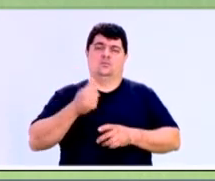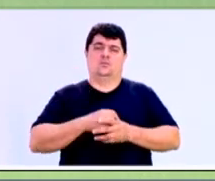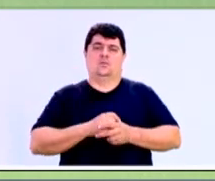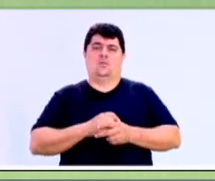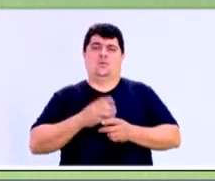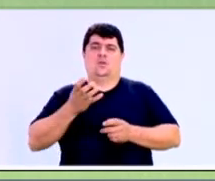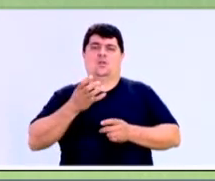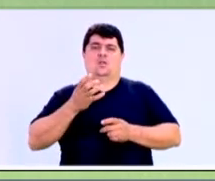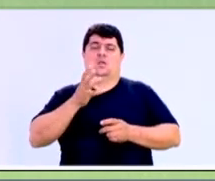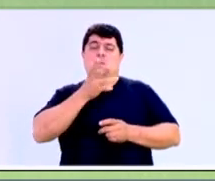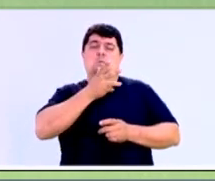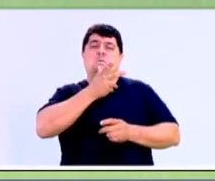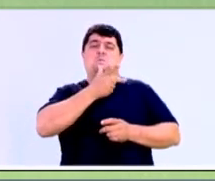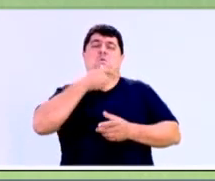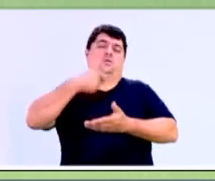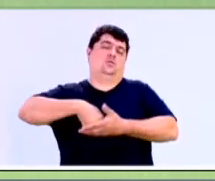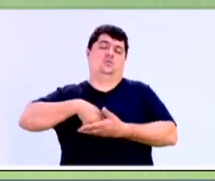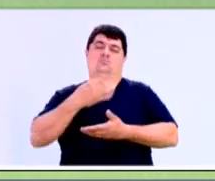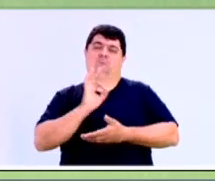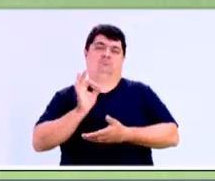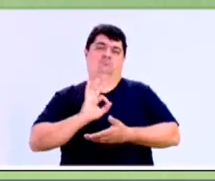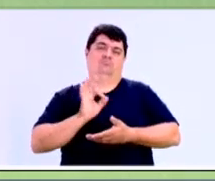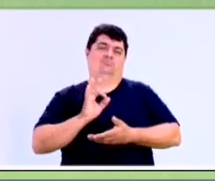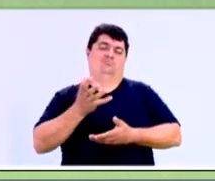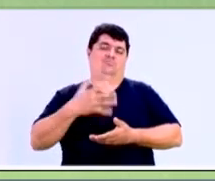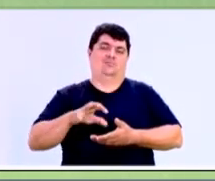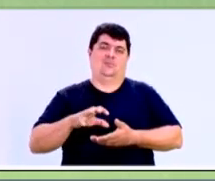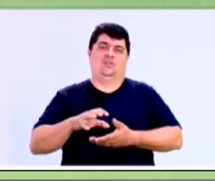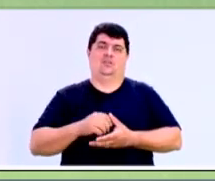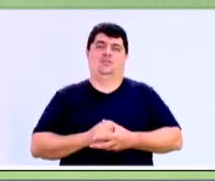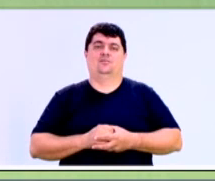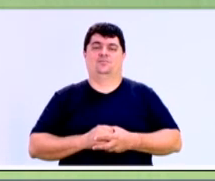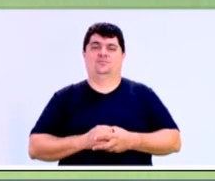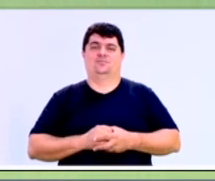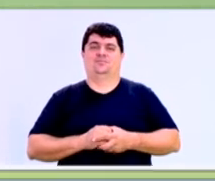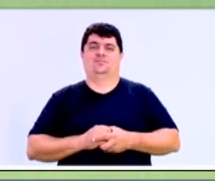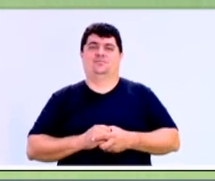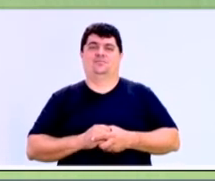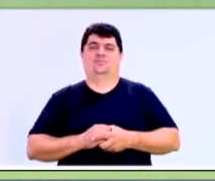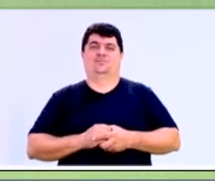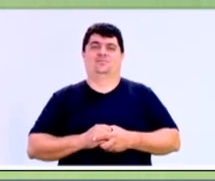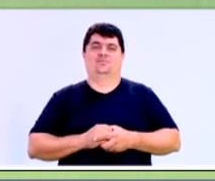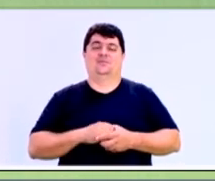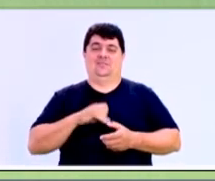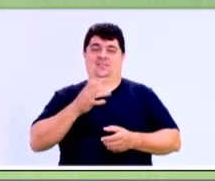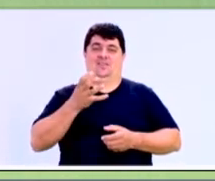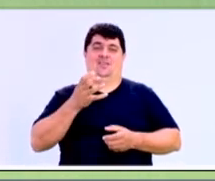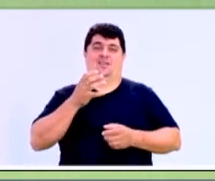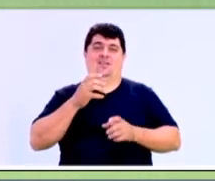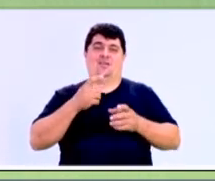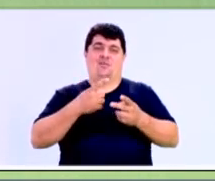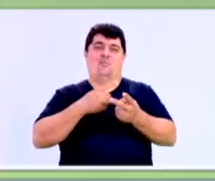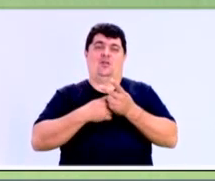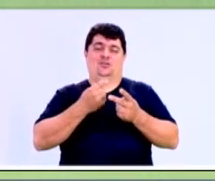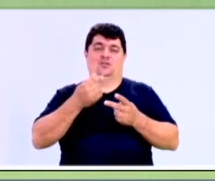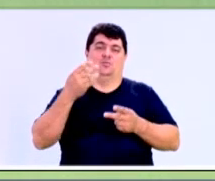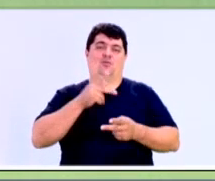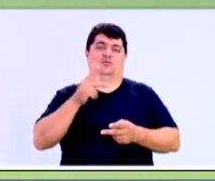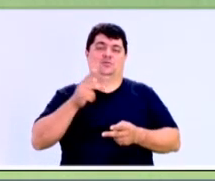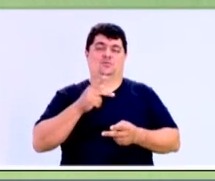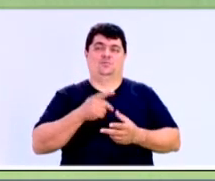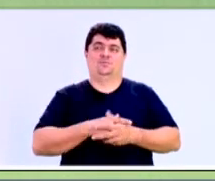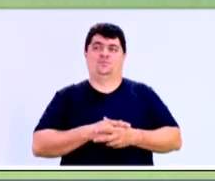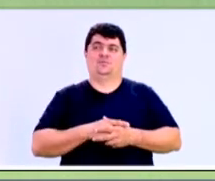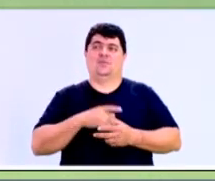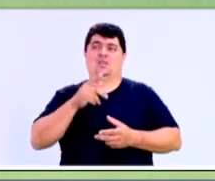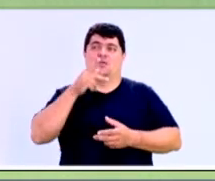tarde? Quem quer receber mais tarde, empresta dinheiro para o professor. Quanto menor, melhor. Prazo médio de rotação de